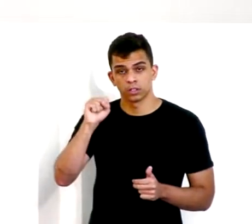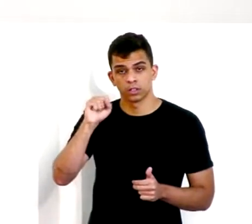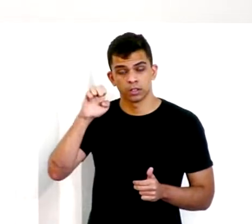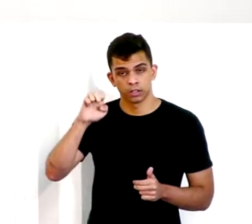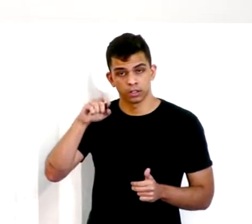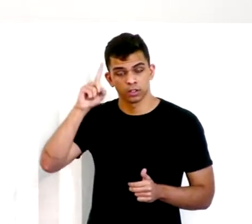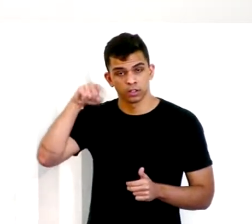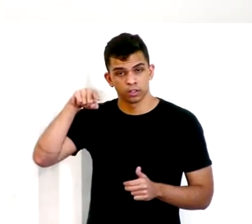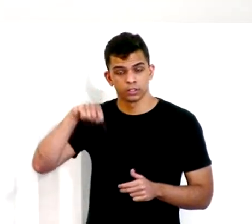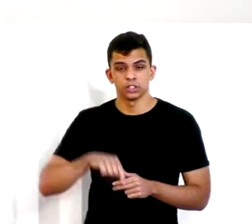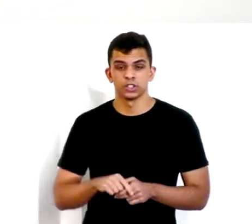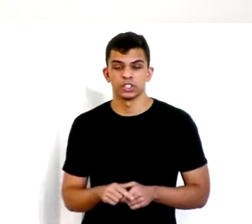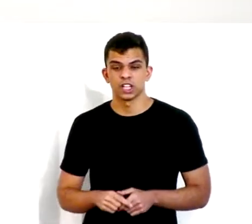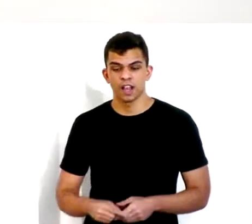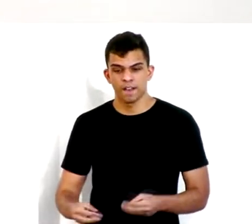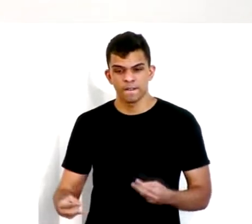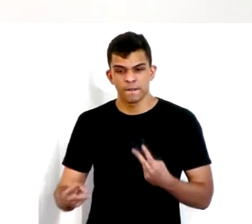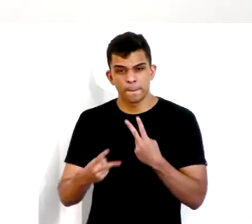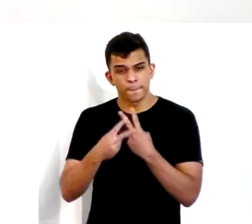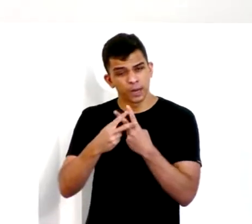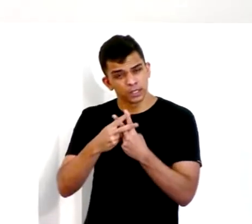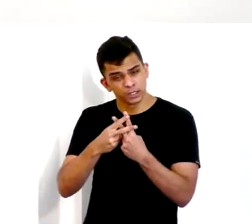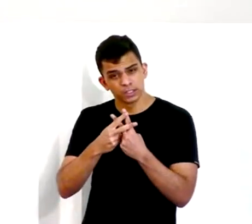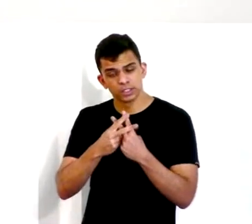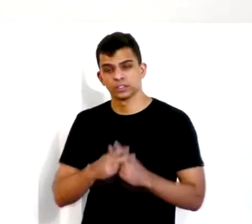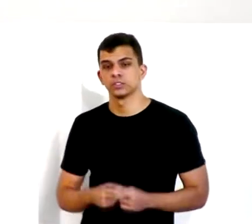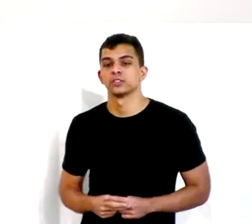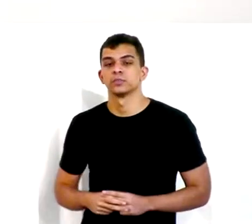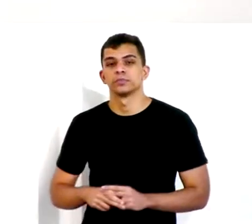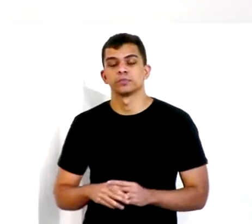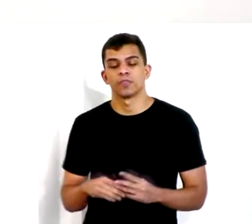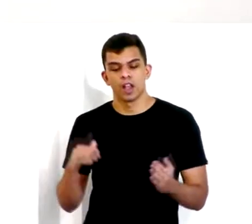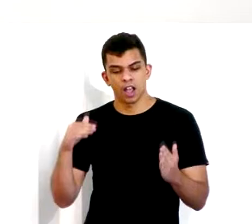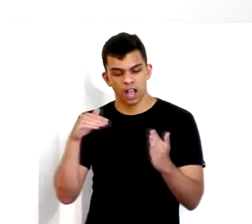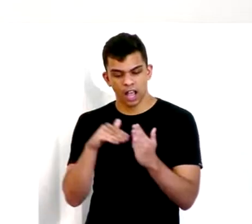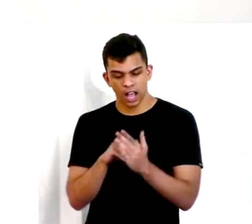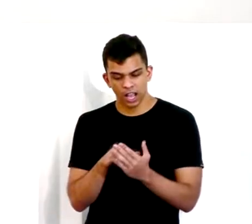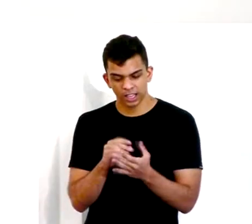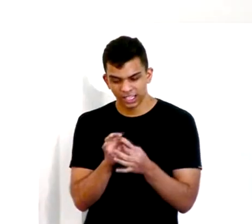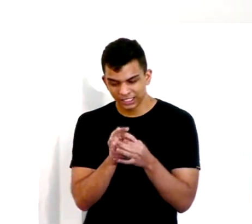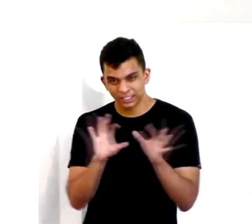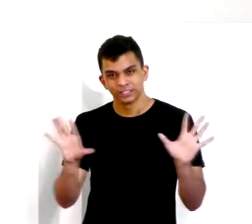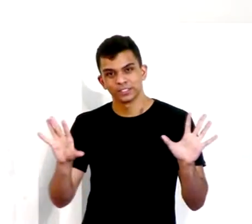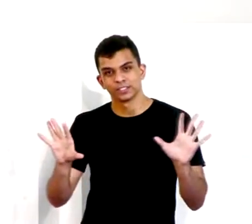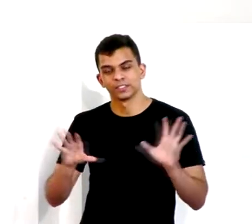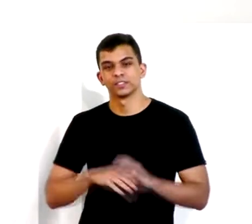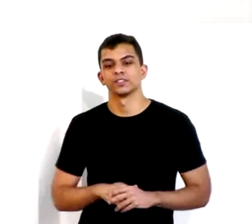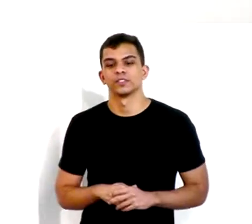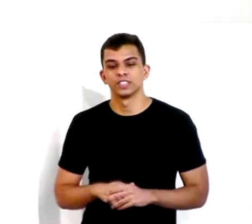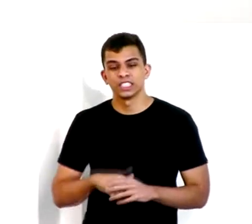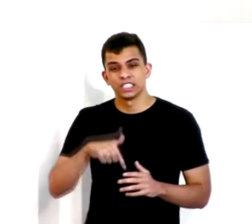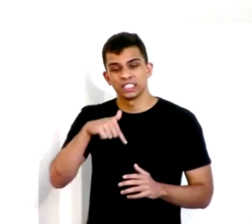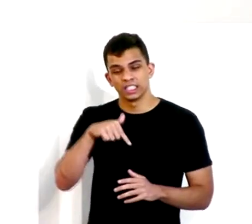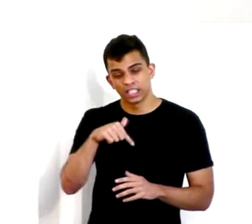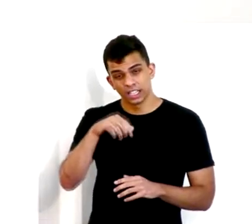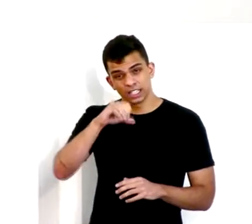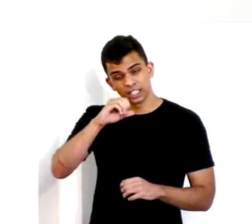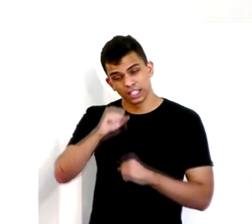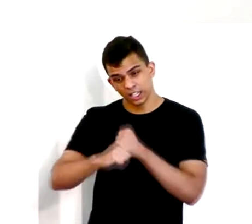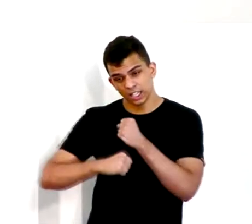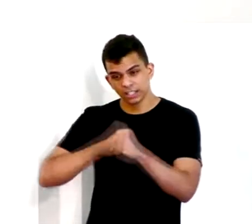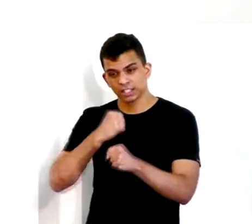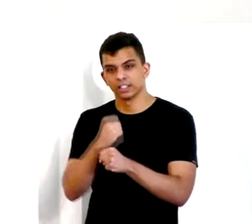prisão, até que ele foi liberto. Os judeus permaneceram 70 anos em